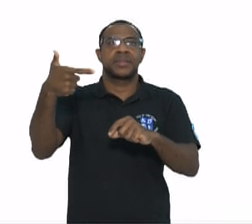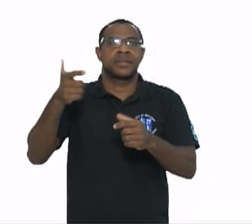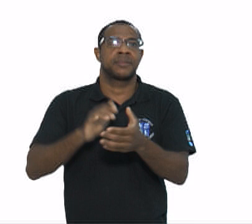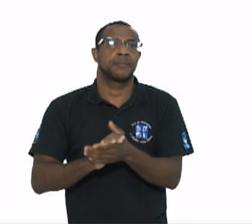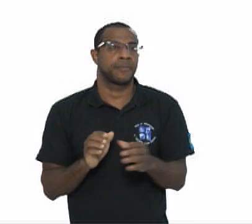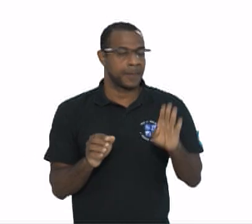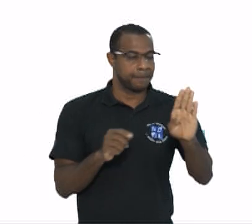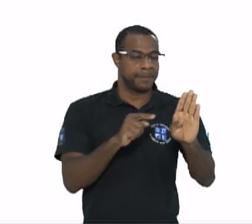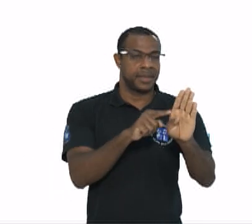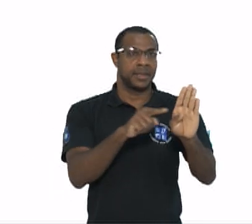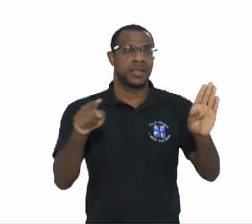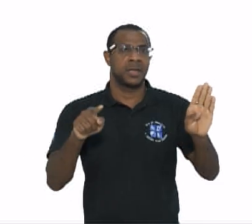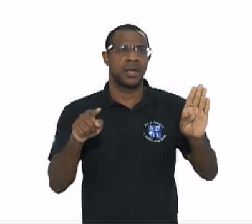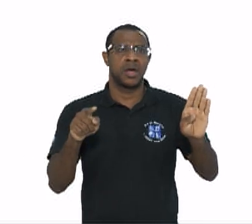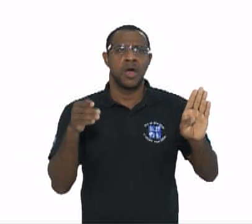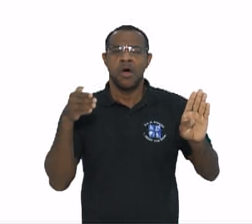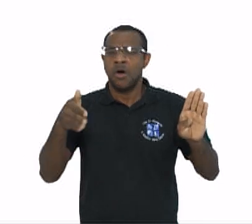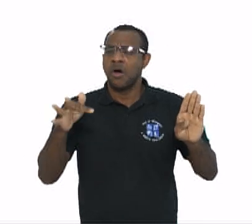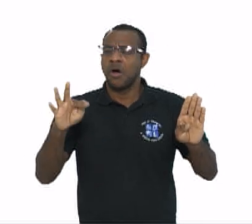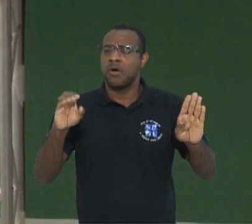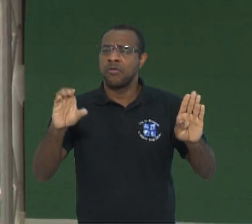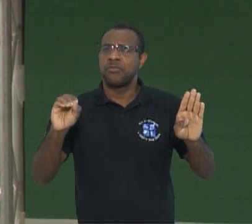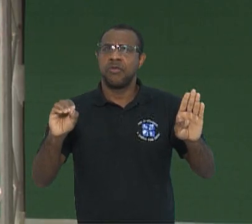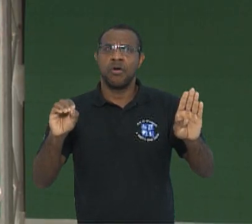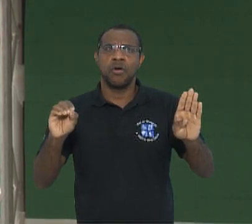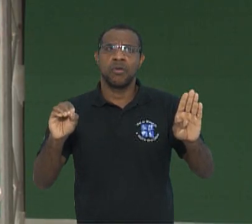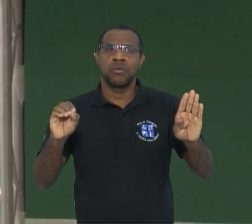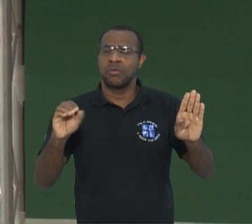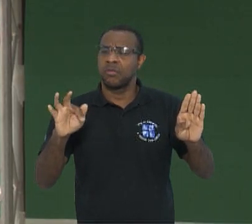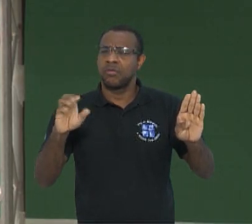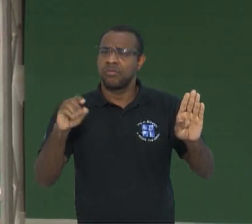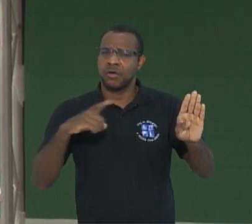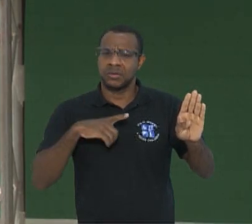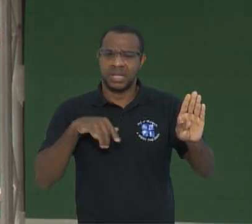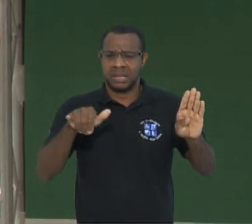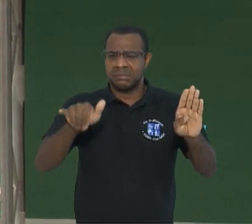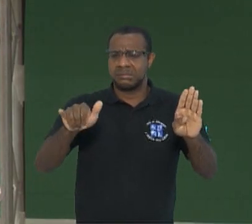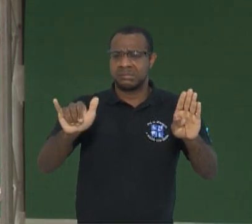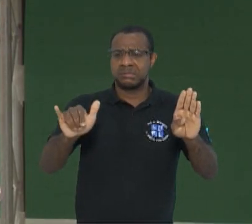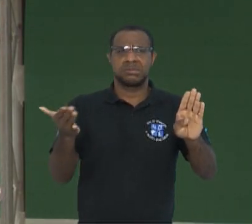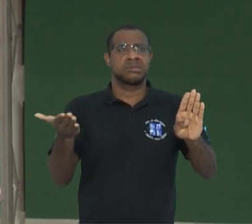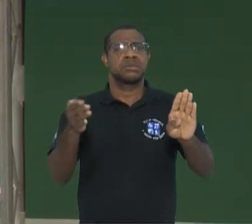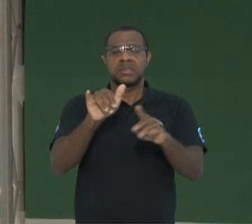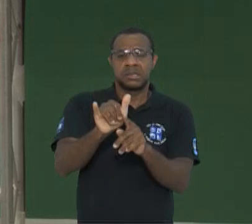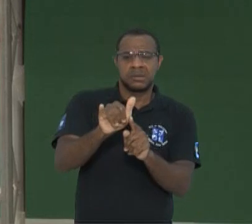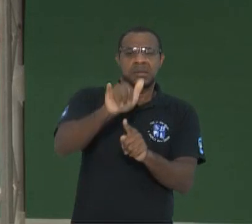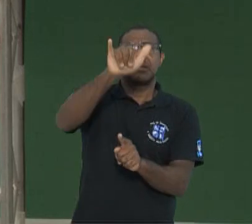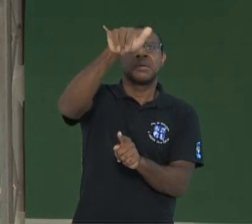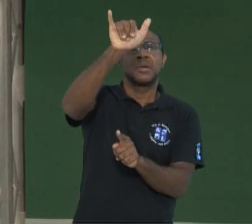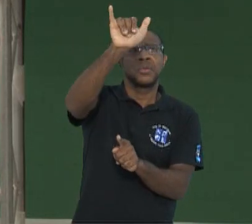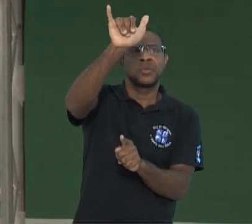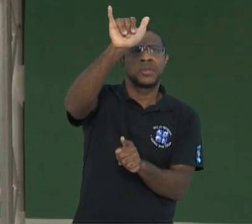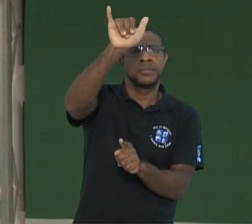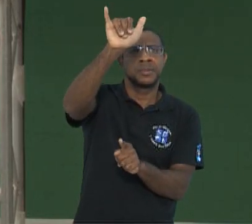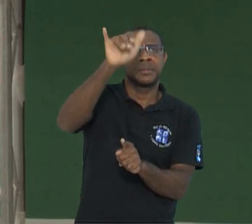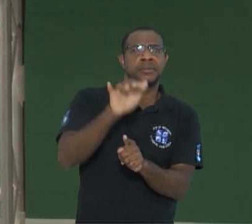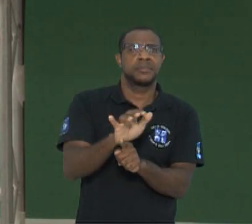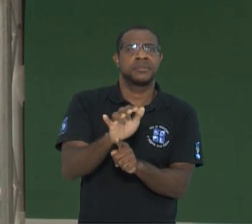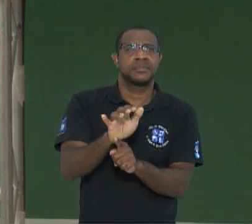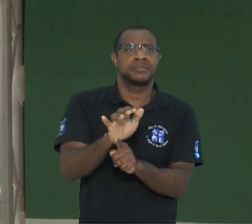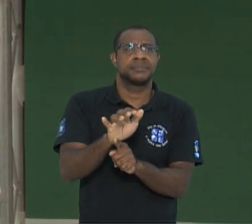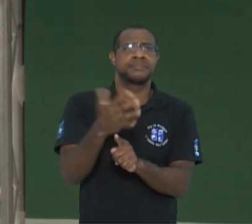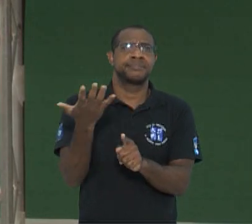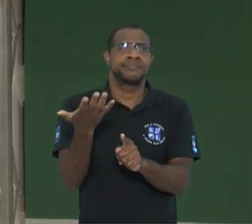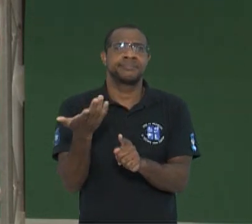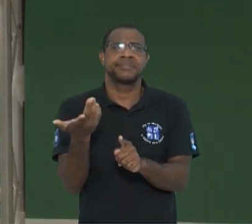sobre o eixo y. Sim, é justamente o contrário da alternativa A, né? O y está sobre a ao